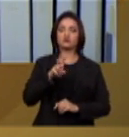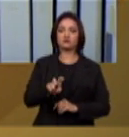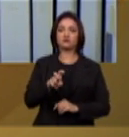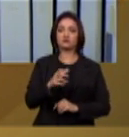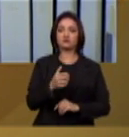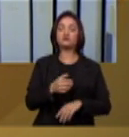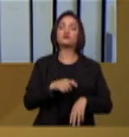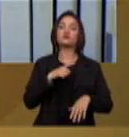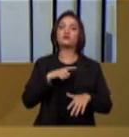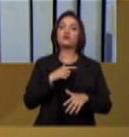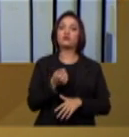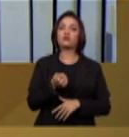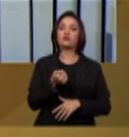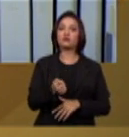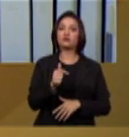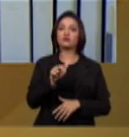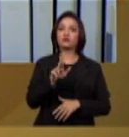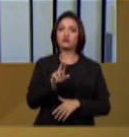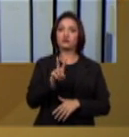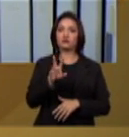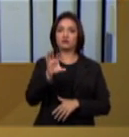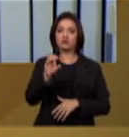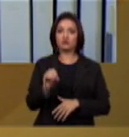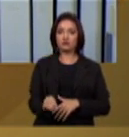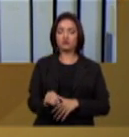agravo regimental no mandado de injunção